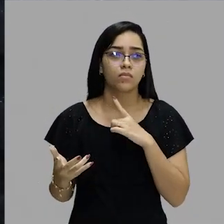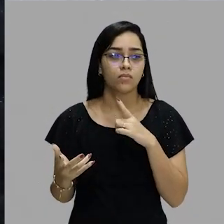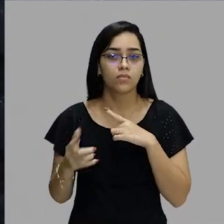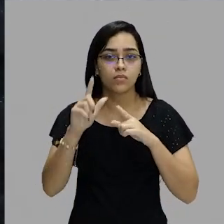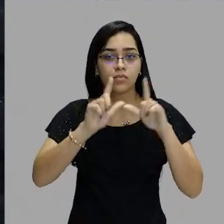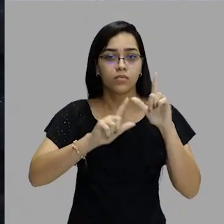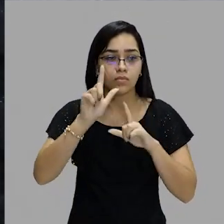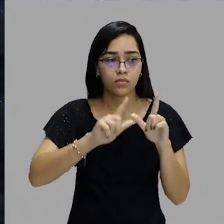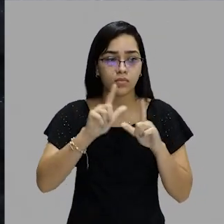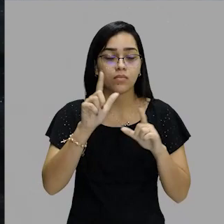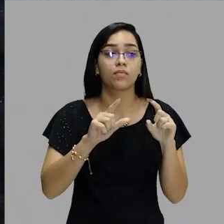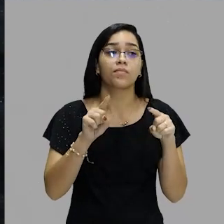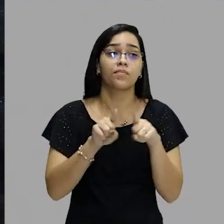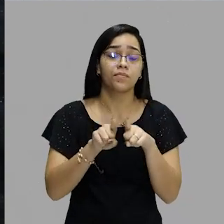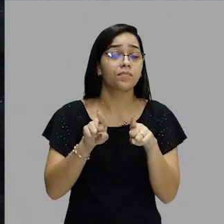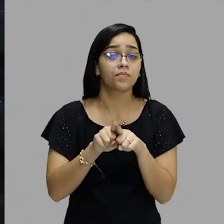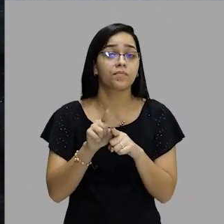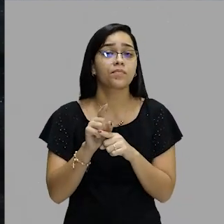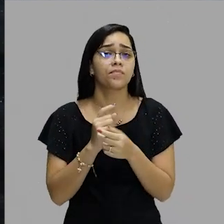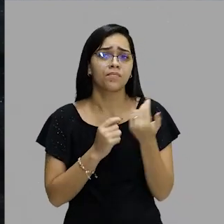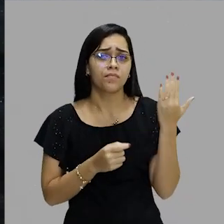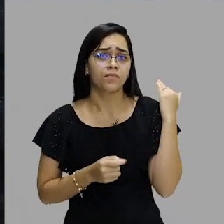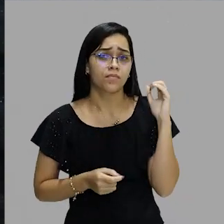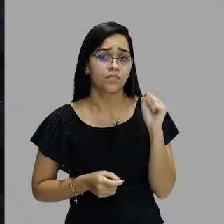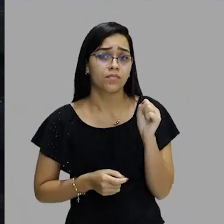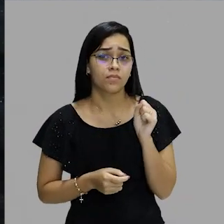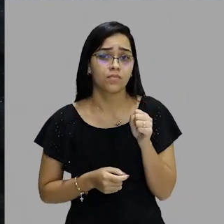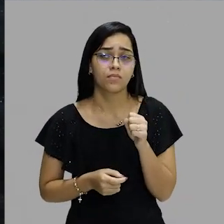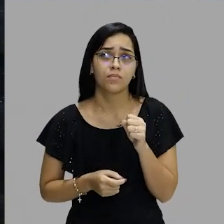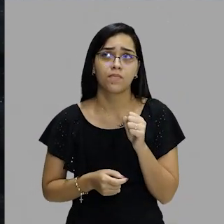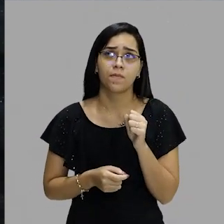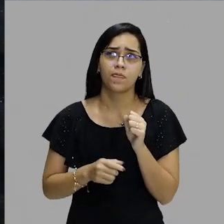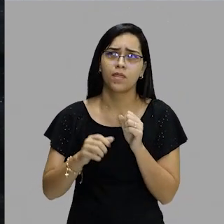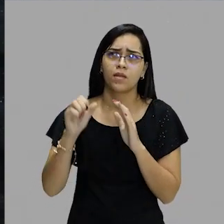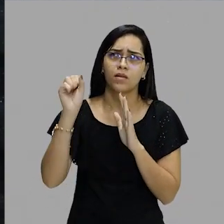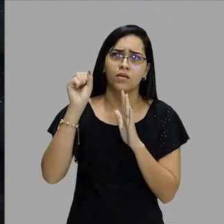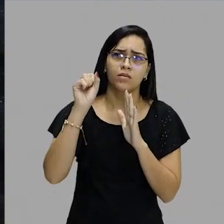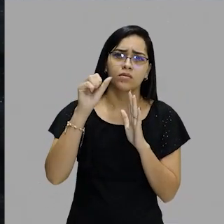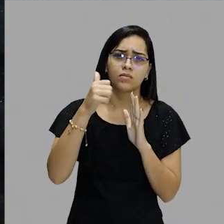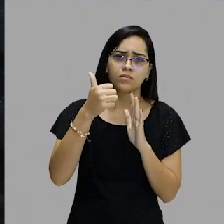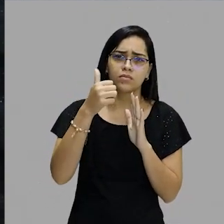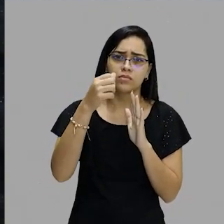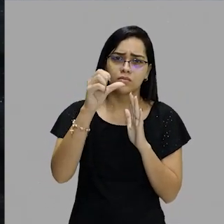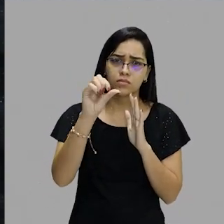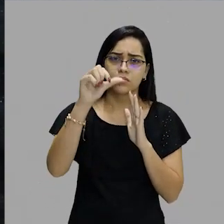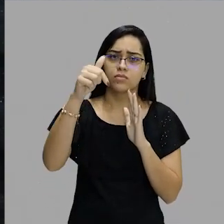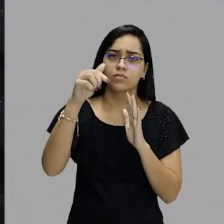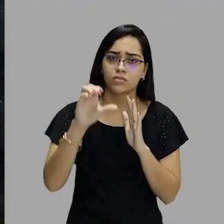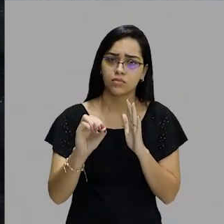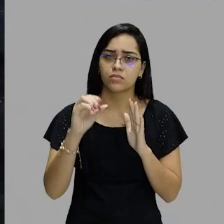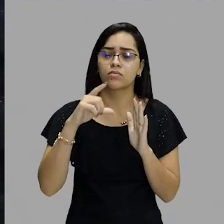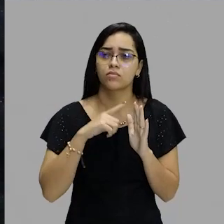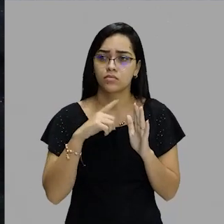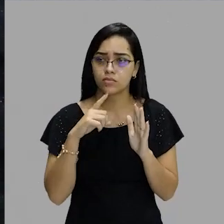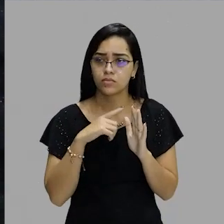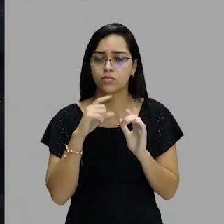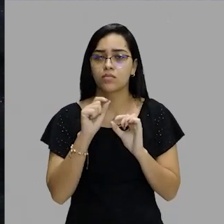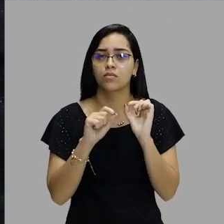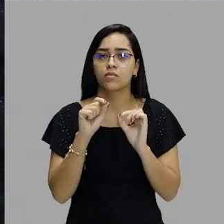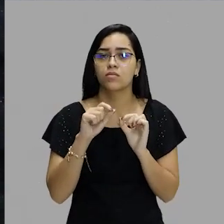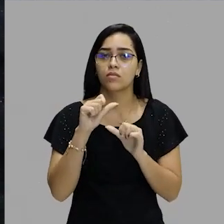telas da TV há muito tempo, na década de 70. Foi feito o